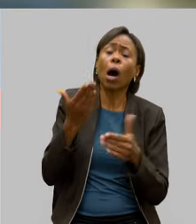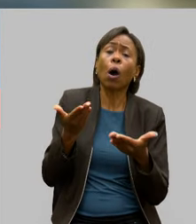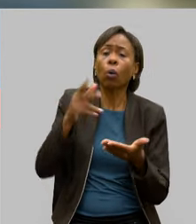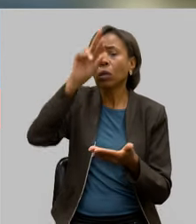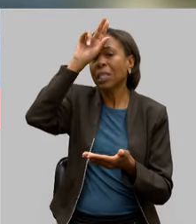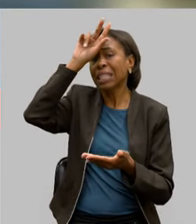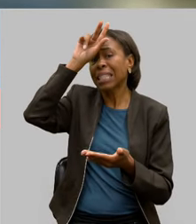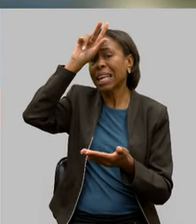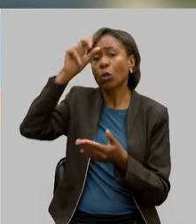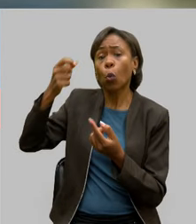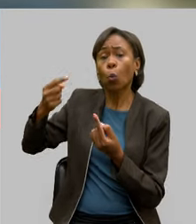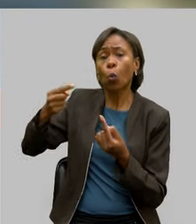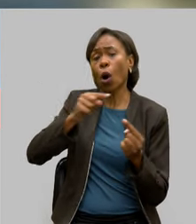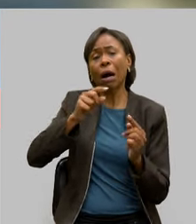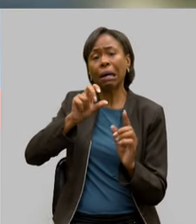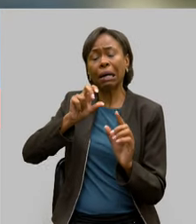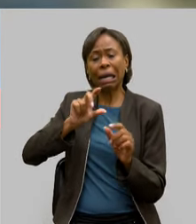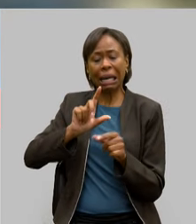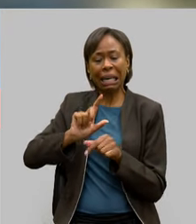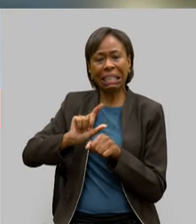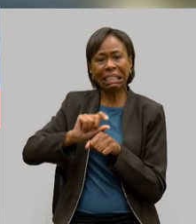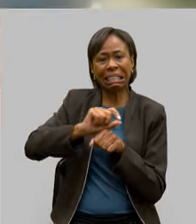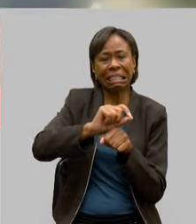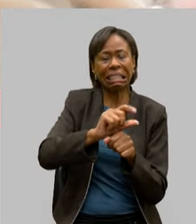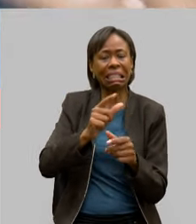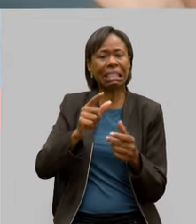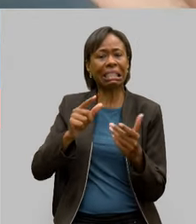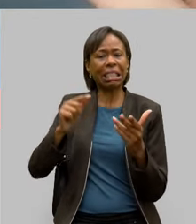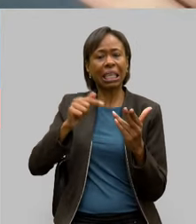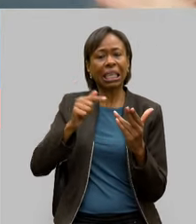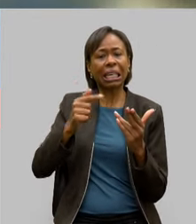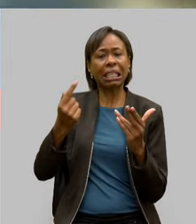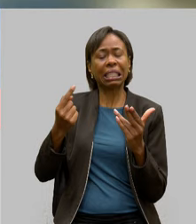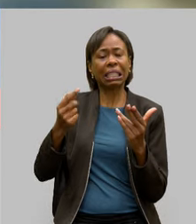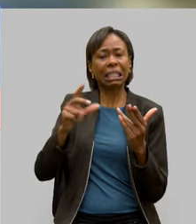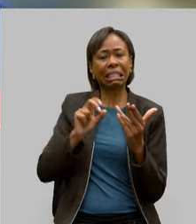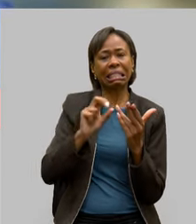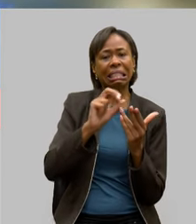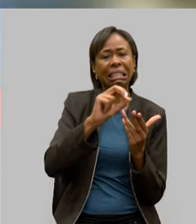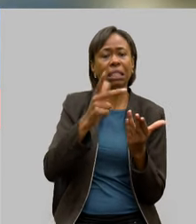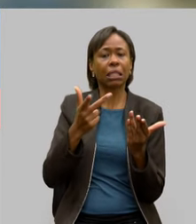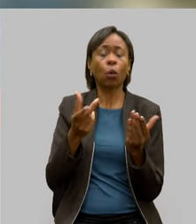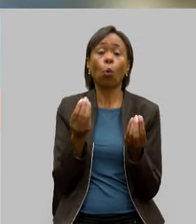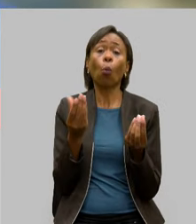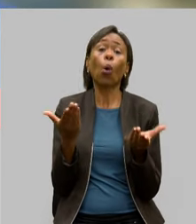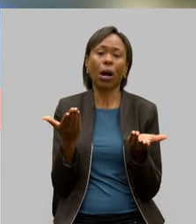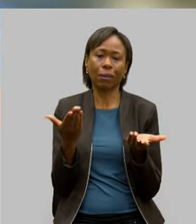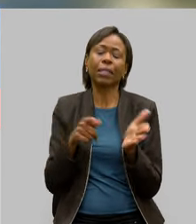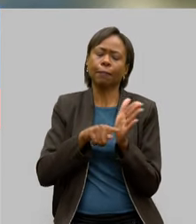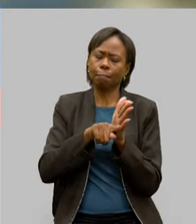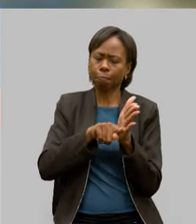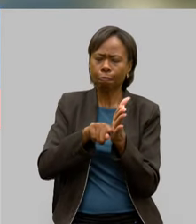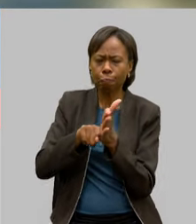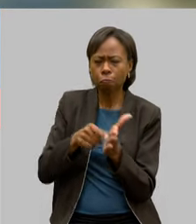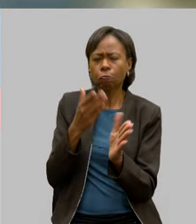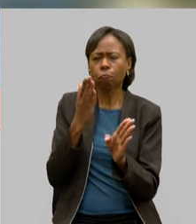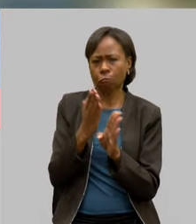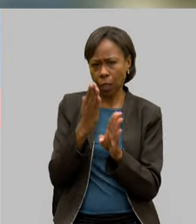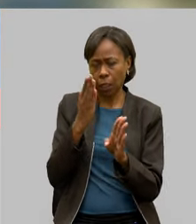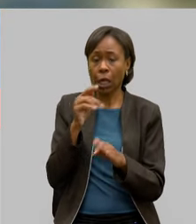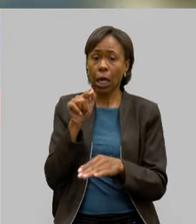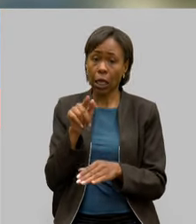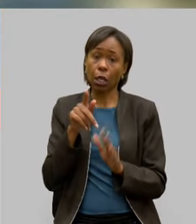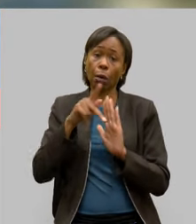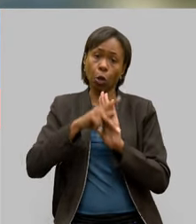da cannabis Tá certo então Essa é uma das primeiras coisas que nós precisamos fazer e estamos fazendo com esse projeto de doutorado da